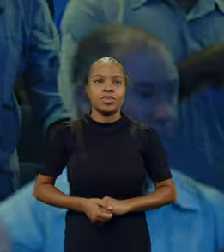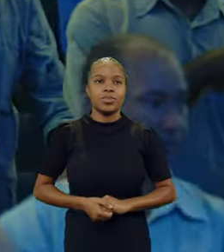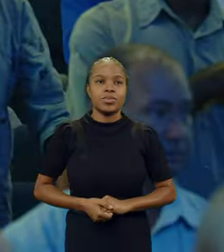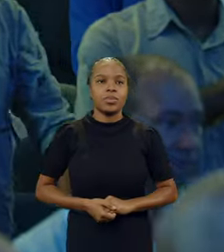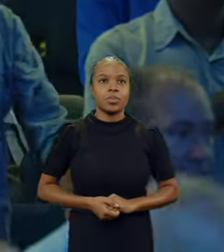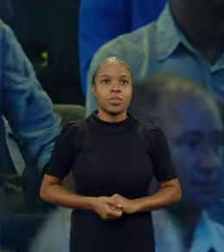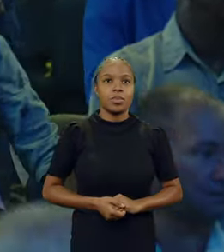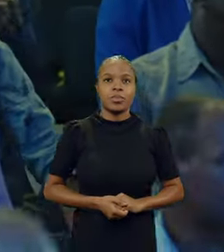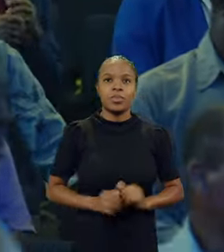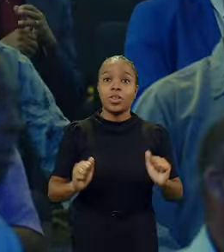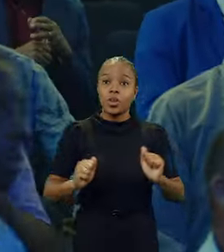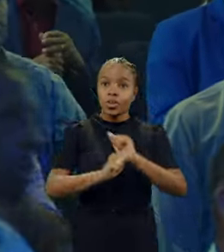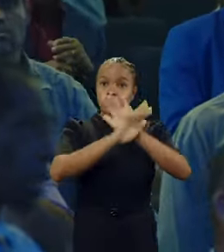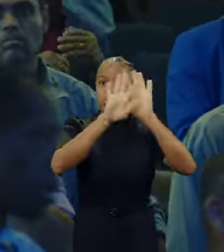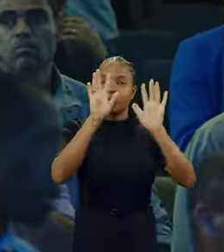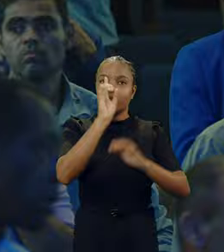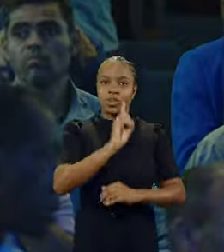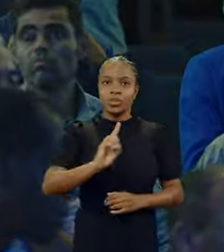Glória a Deus.